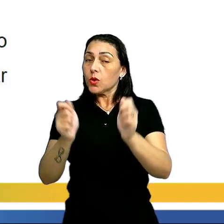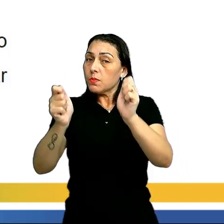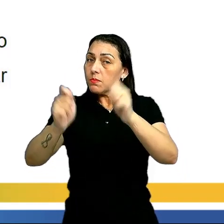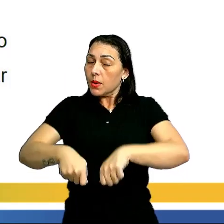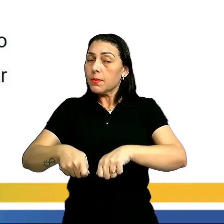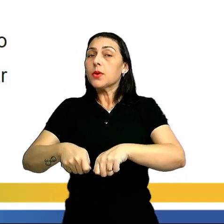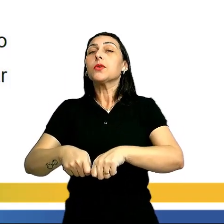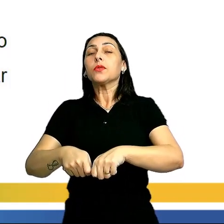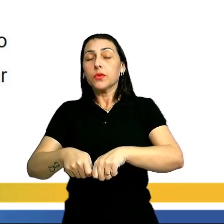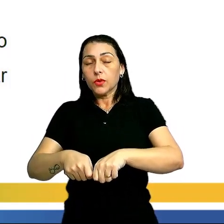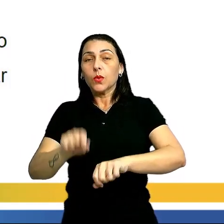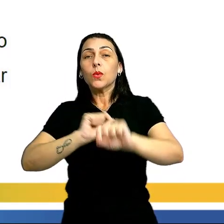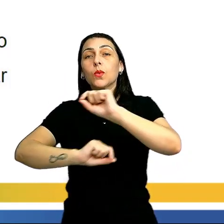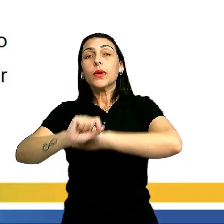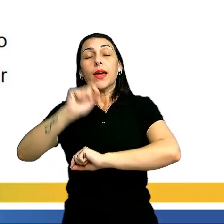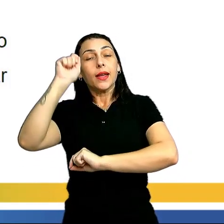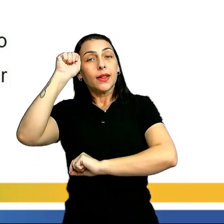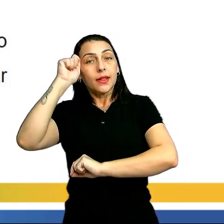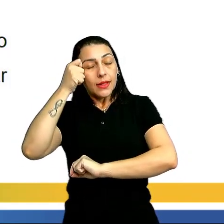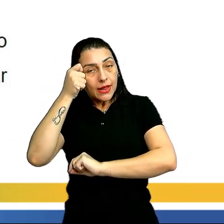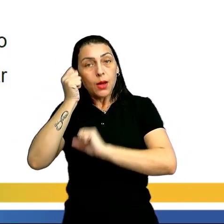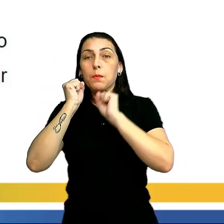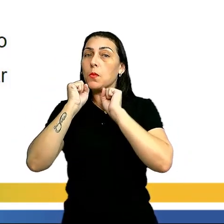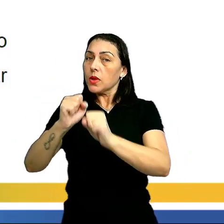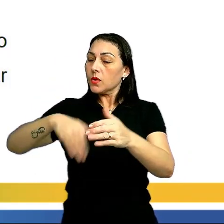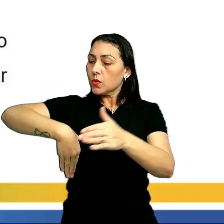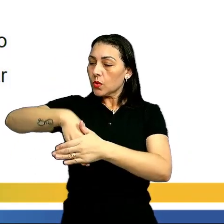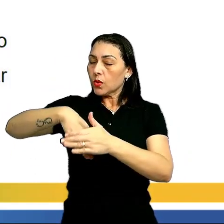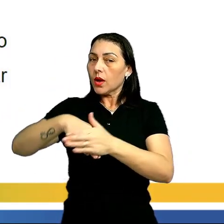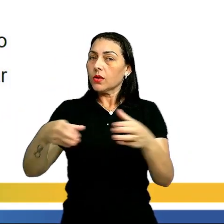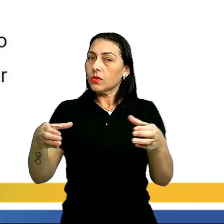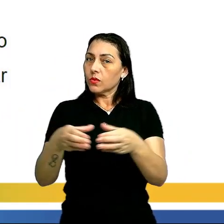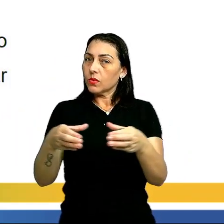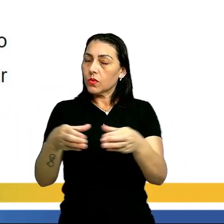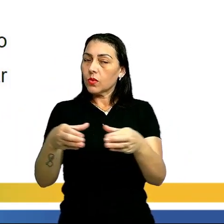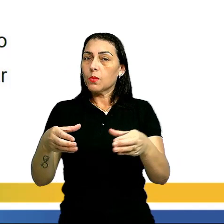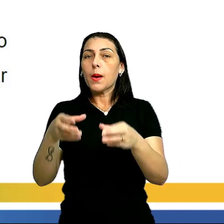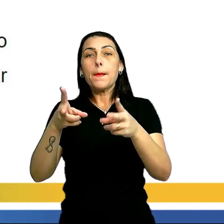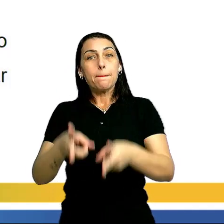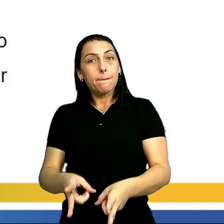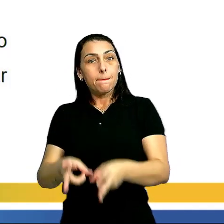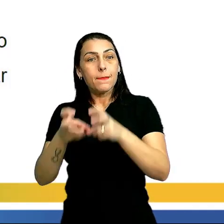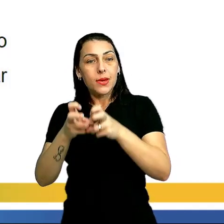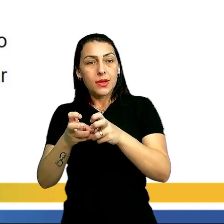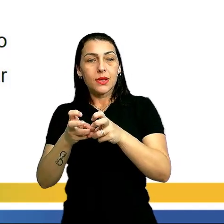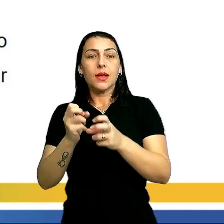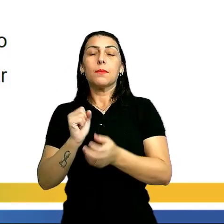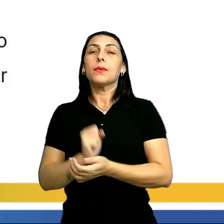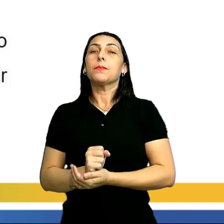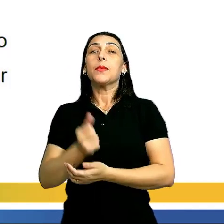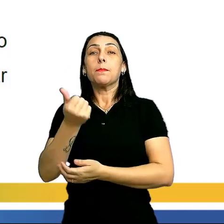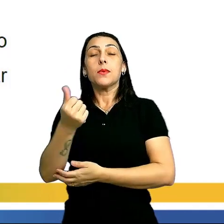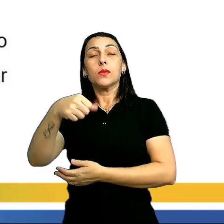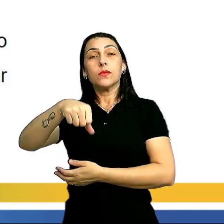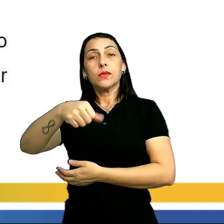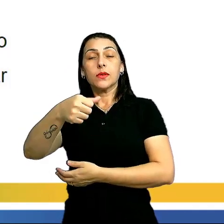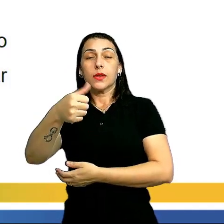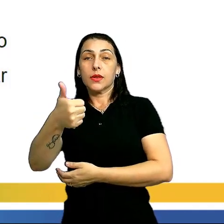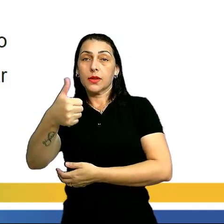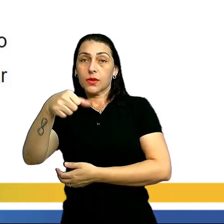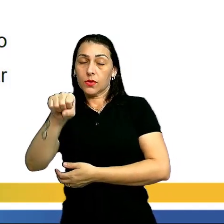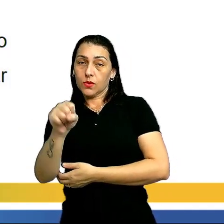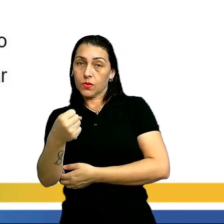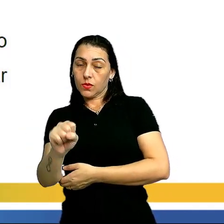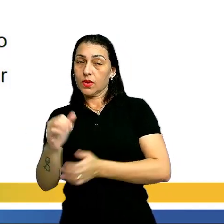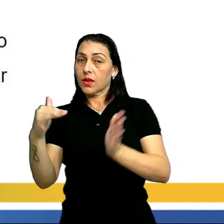permitiu formalmente que negros jogassem nos times. Observe aí que é até recente, né, gente?